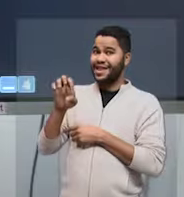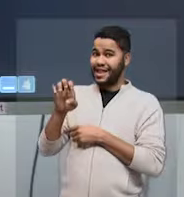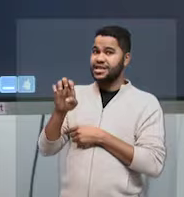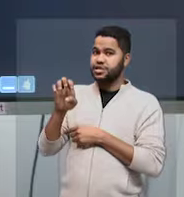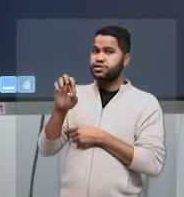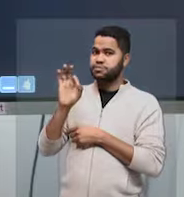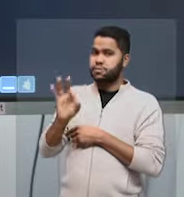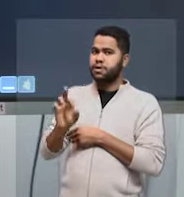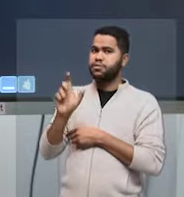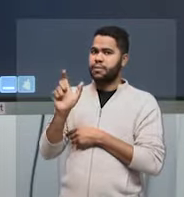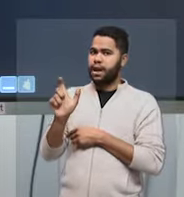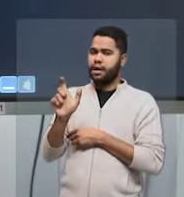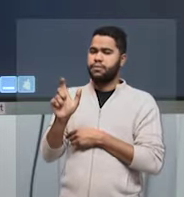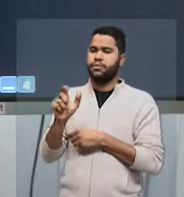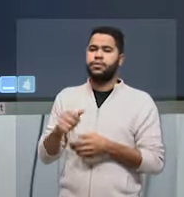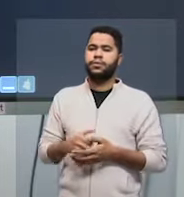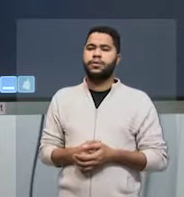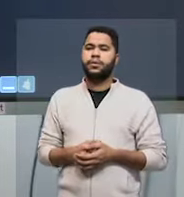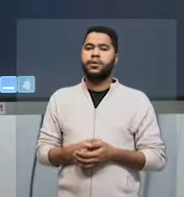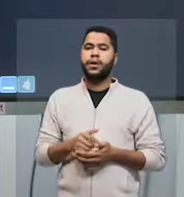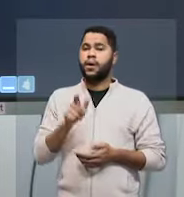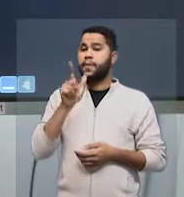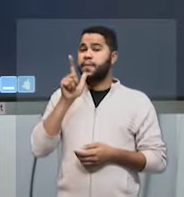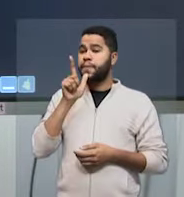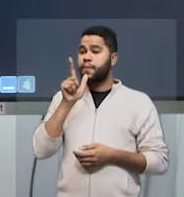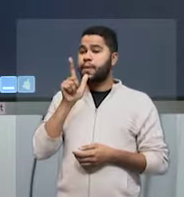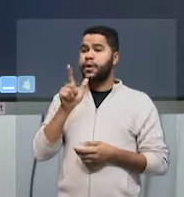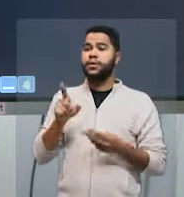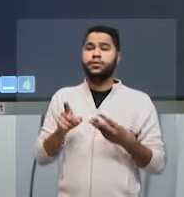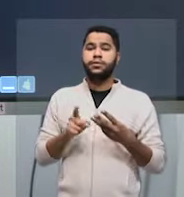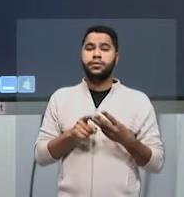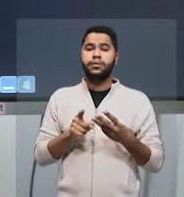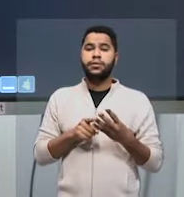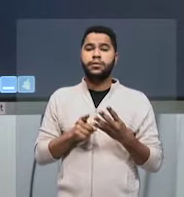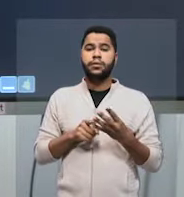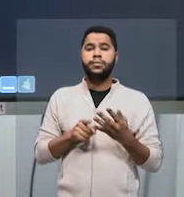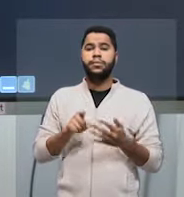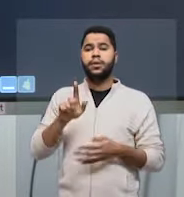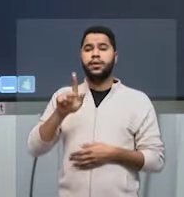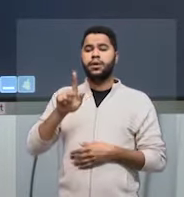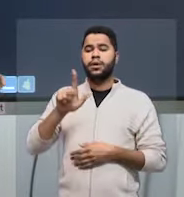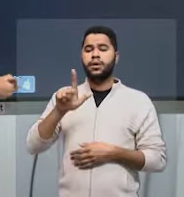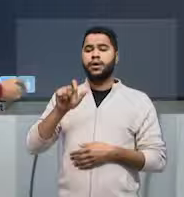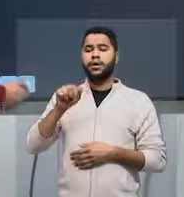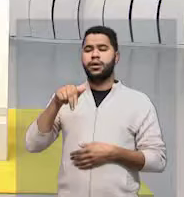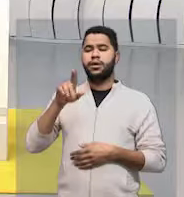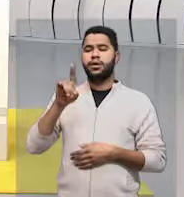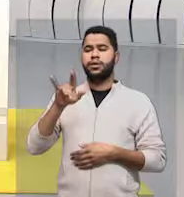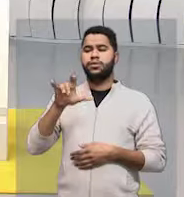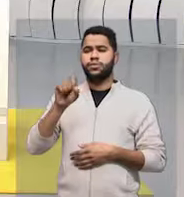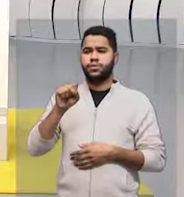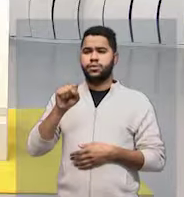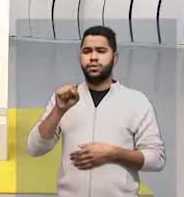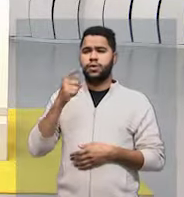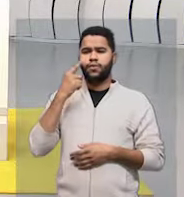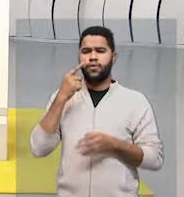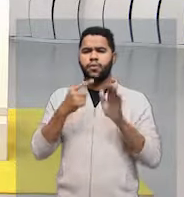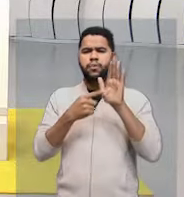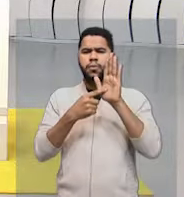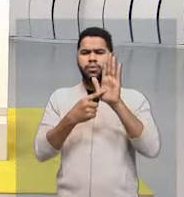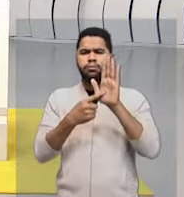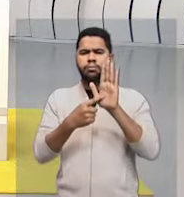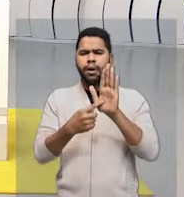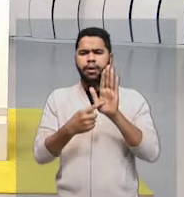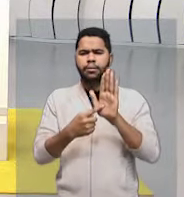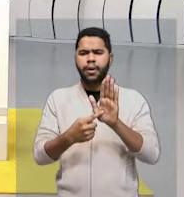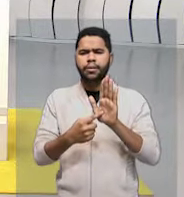tá? Pênis e glândulas, tá? Eu vou mostrar para vocês aqui, devagarzinho,